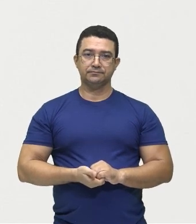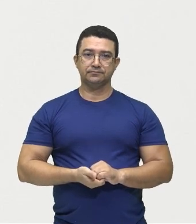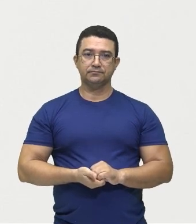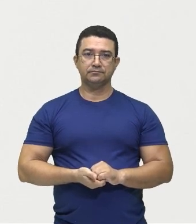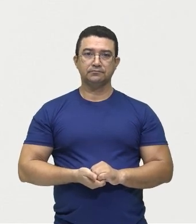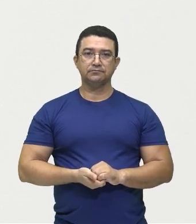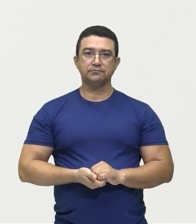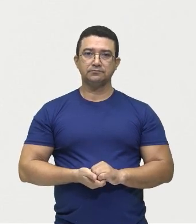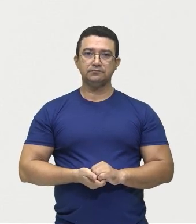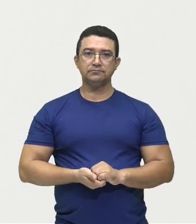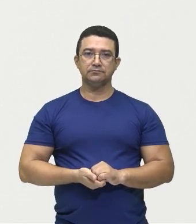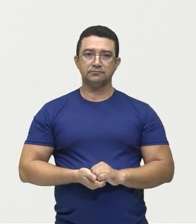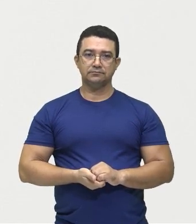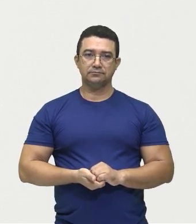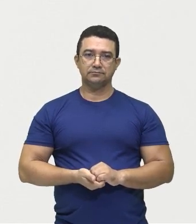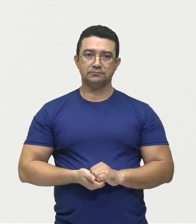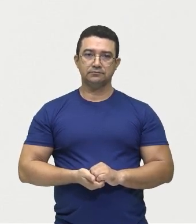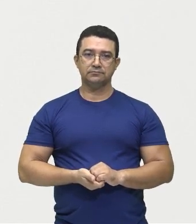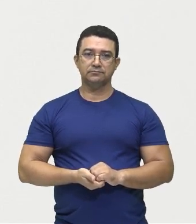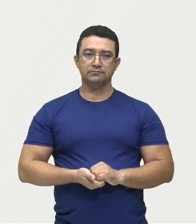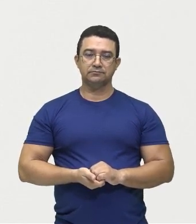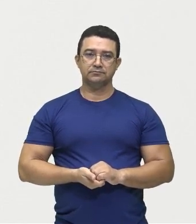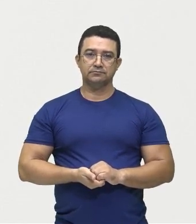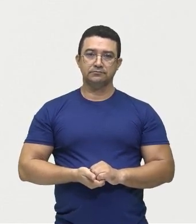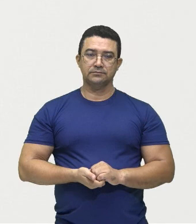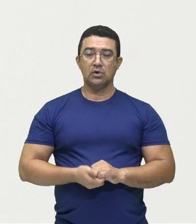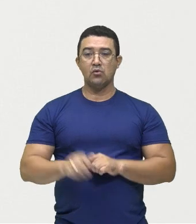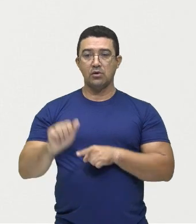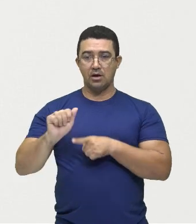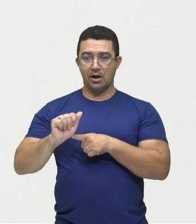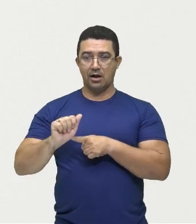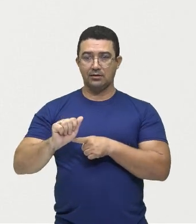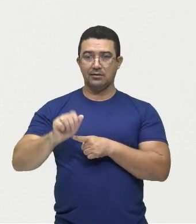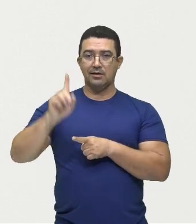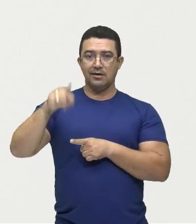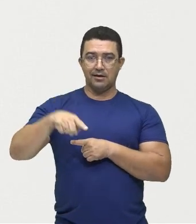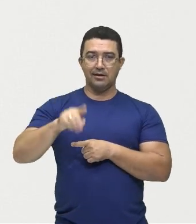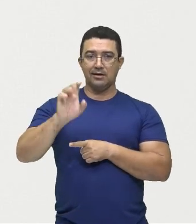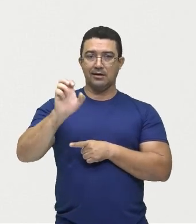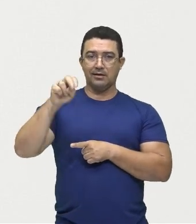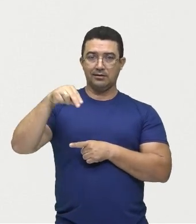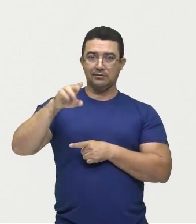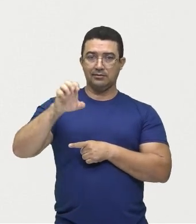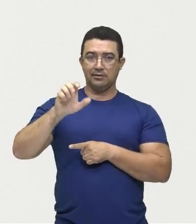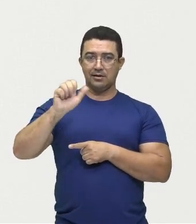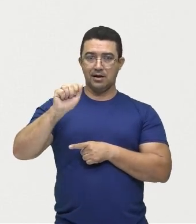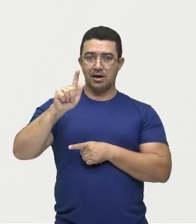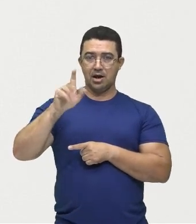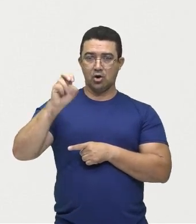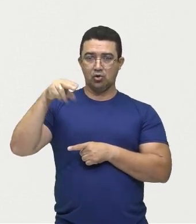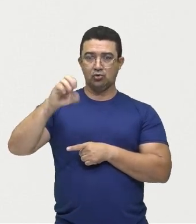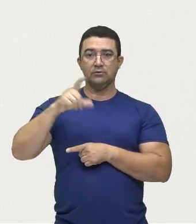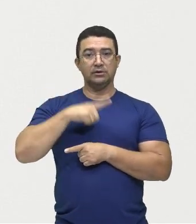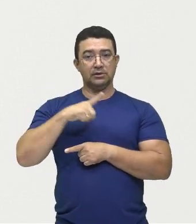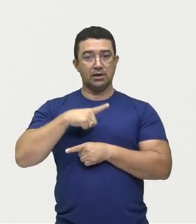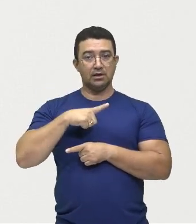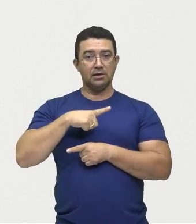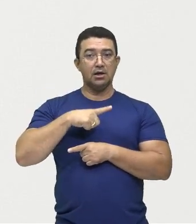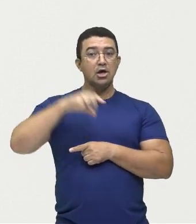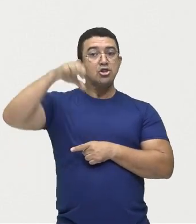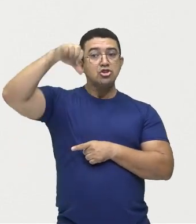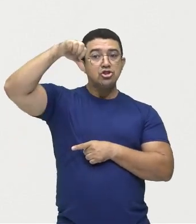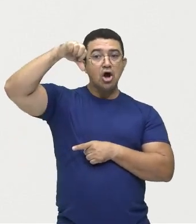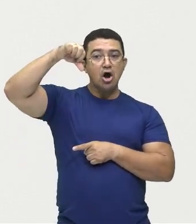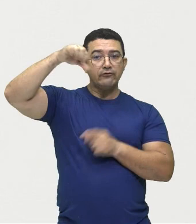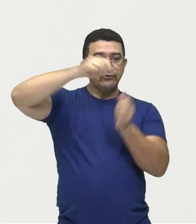né? Então aí está, vejam, letra A é o eneágono, ele possui 9 lados, tá